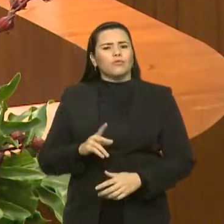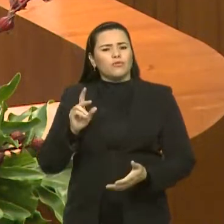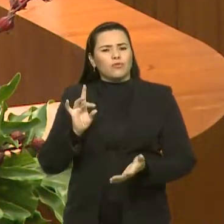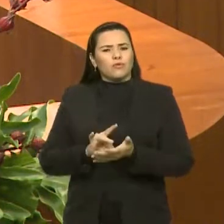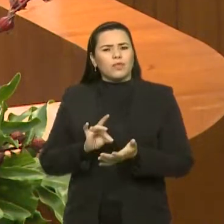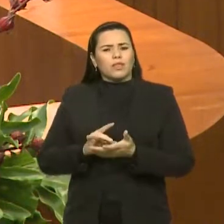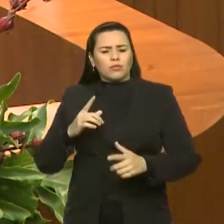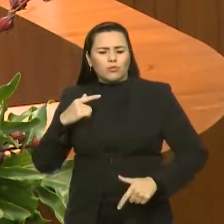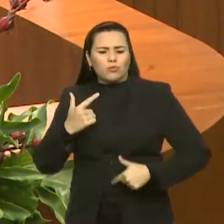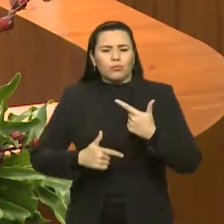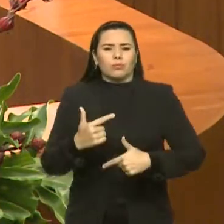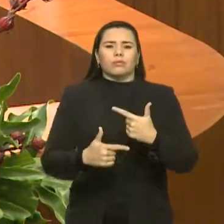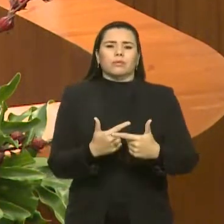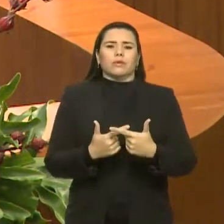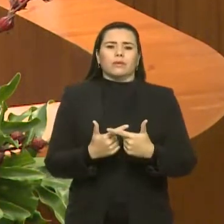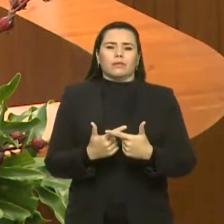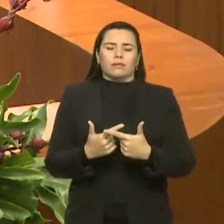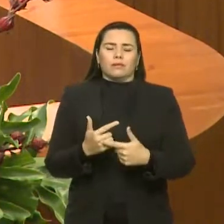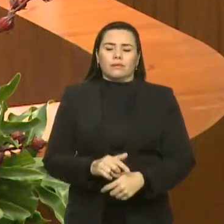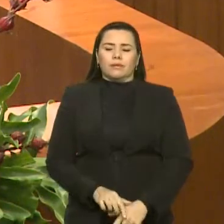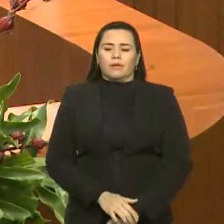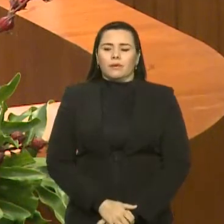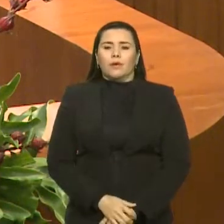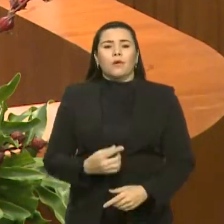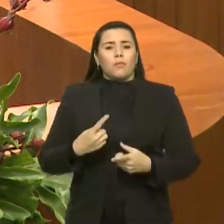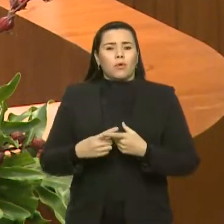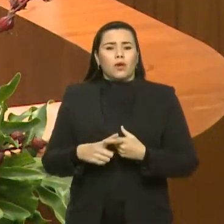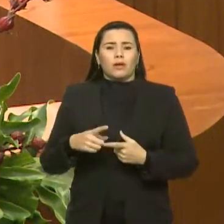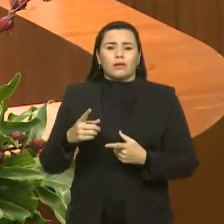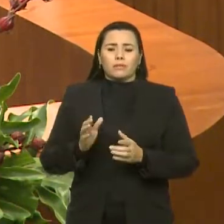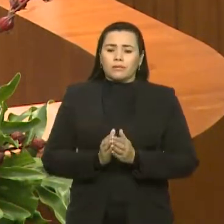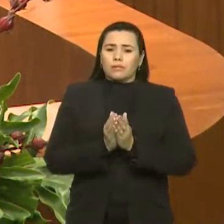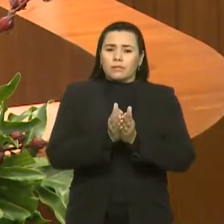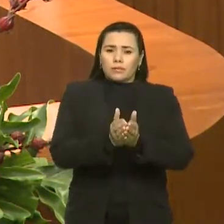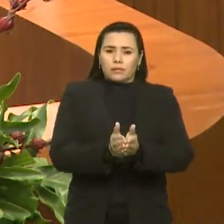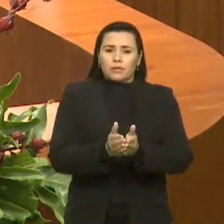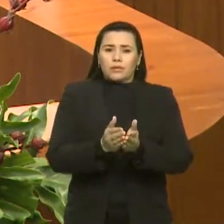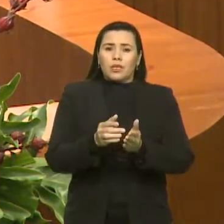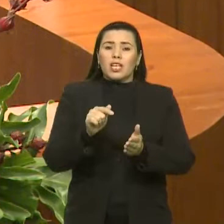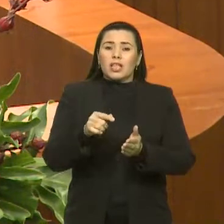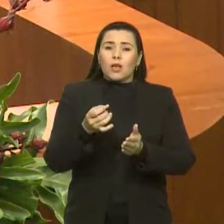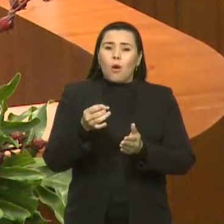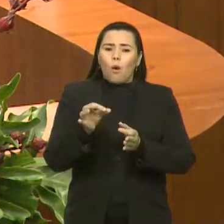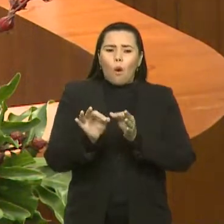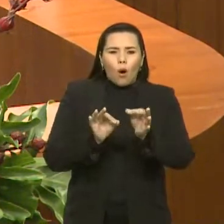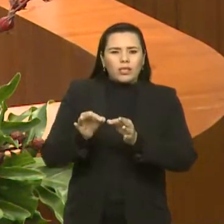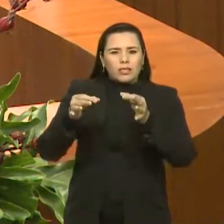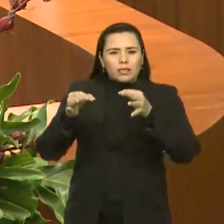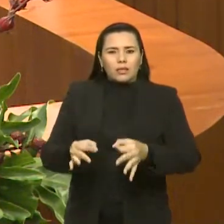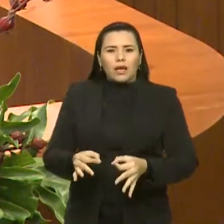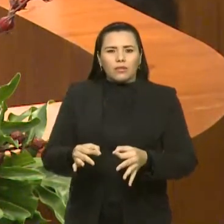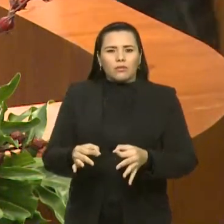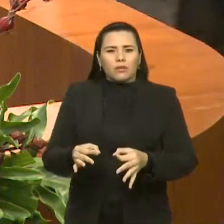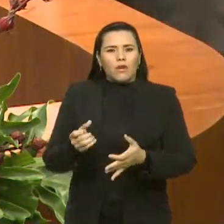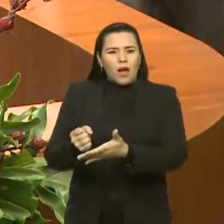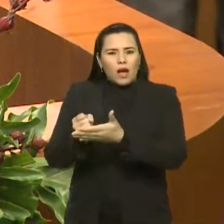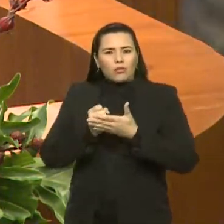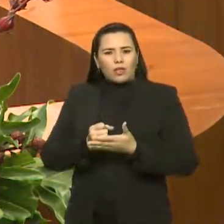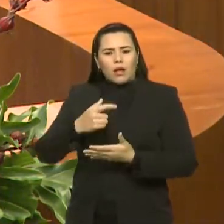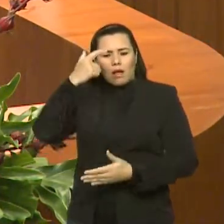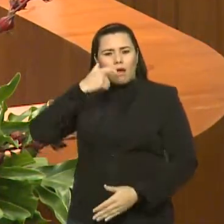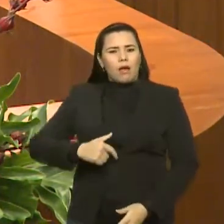isso vai beneficiar a deputada Thaís, o deputado Hélio, o deputado César Pires, vai beneficiar as famílias da Baixada,